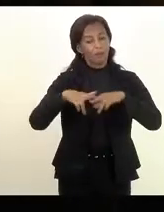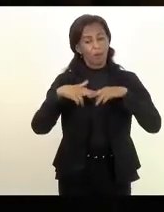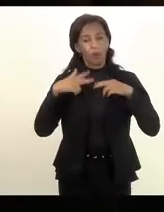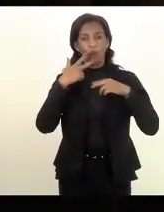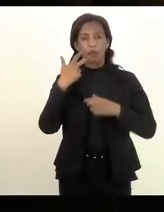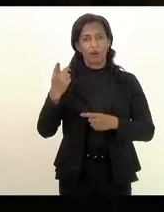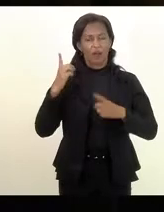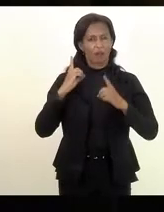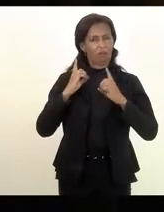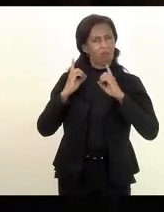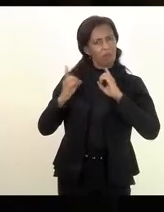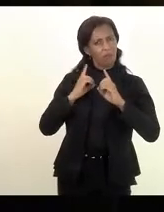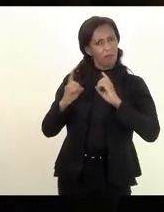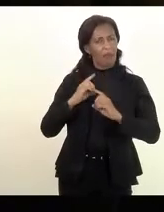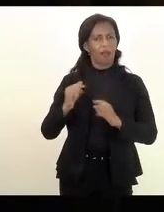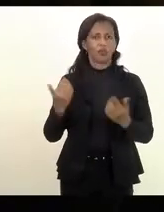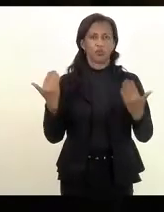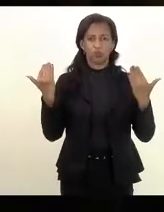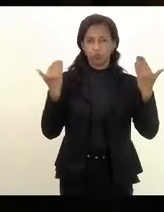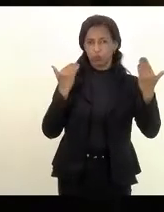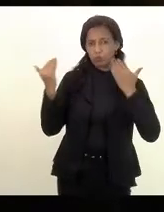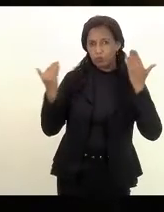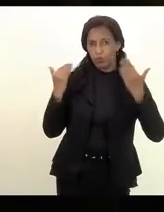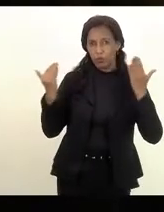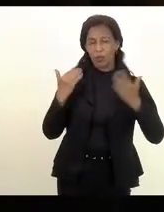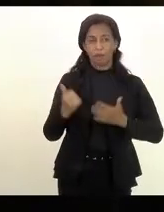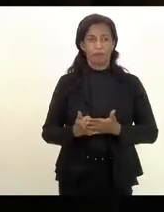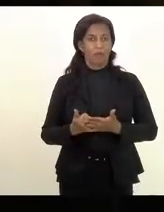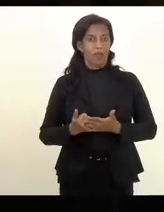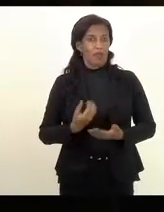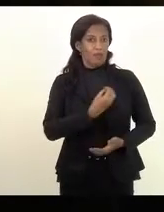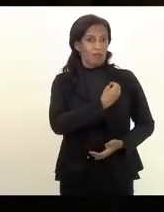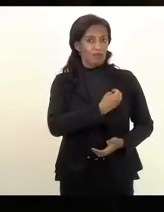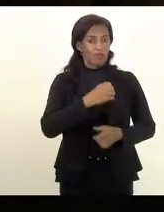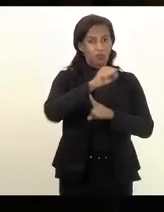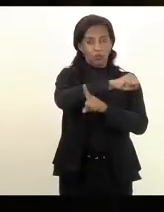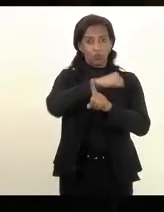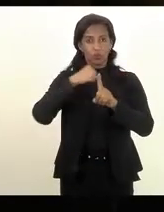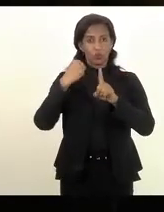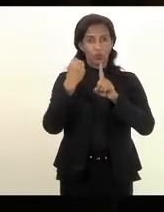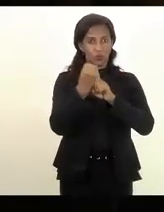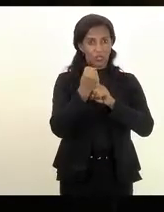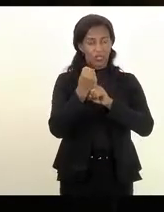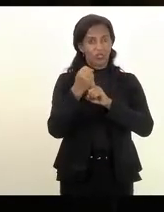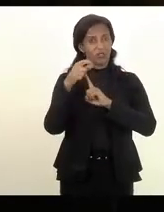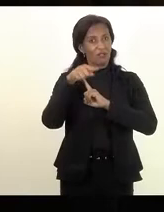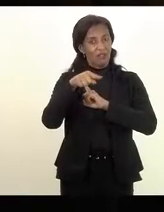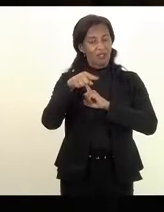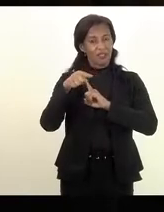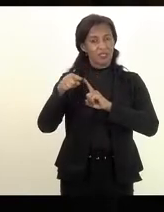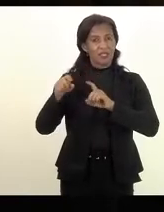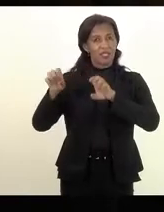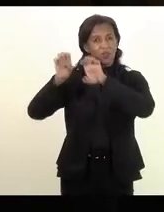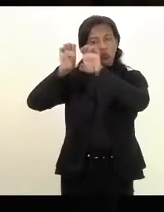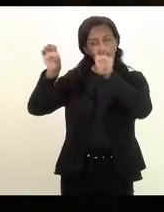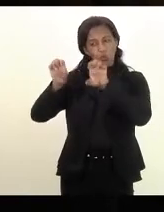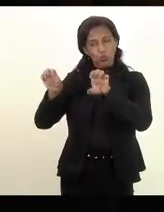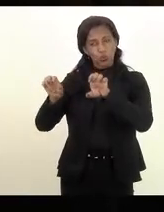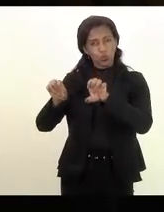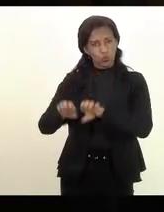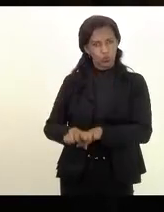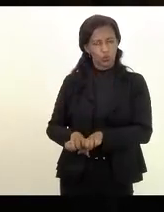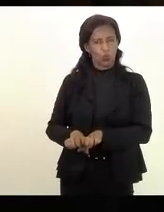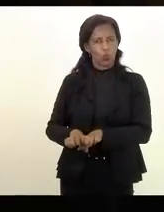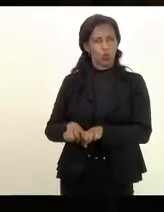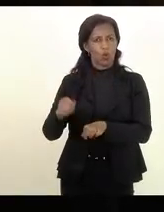todo o debate com relação ao patriarcado essa sociedade que se estruturou a partir da submissão